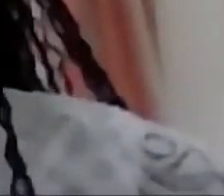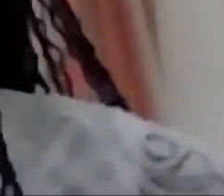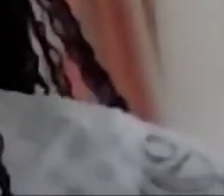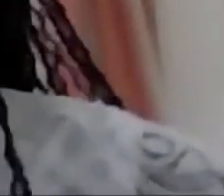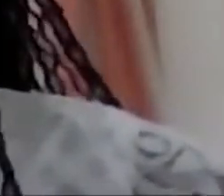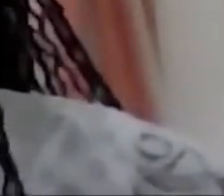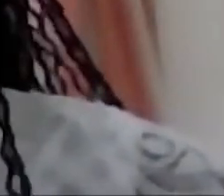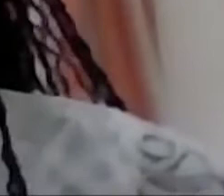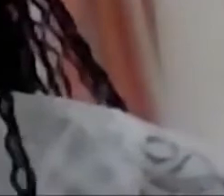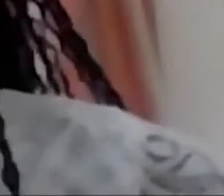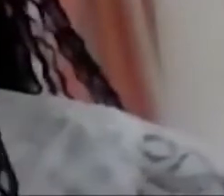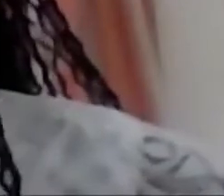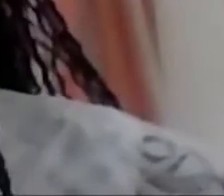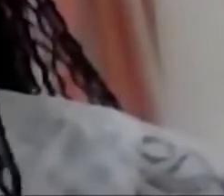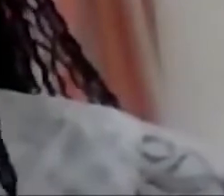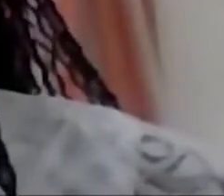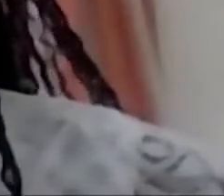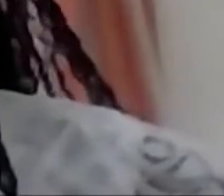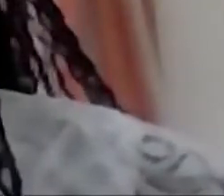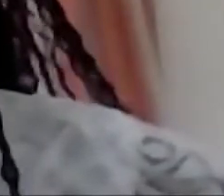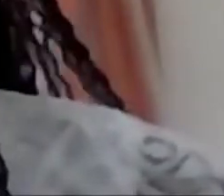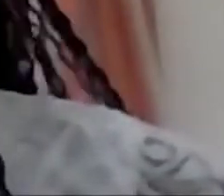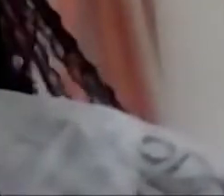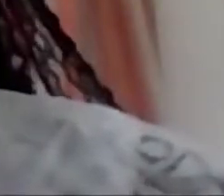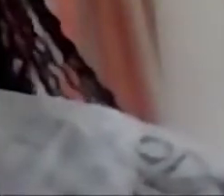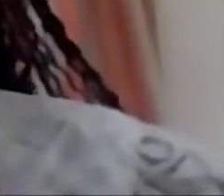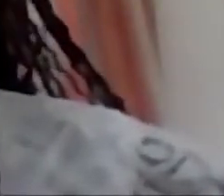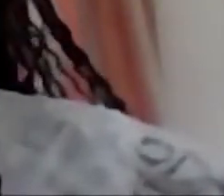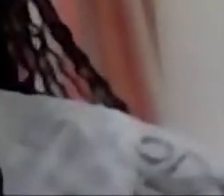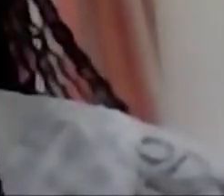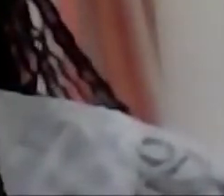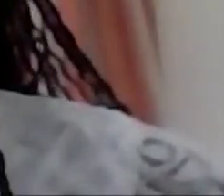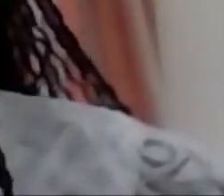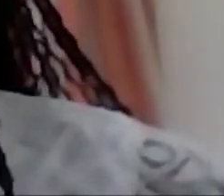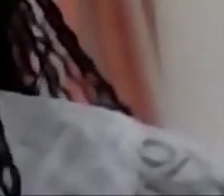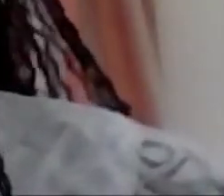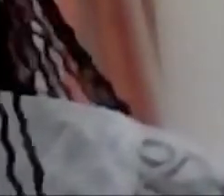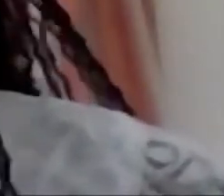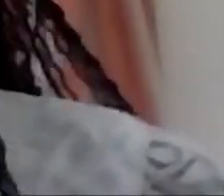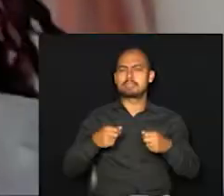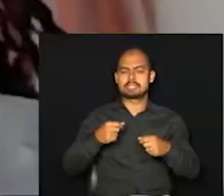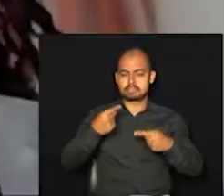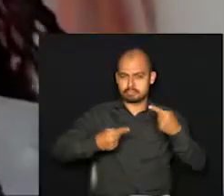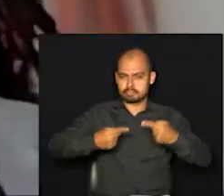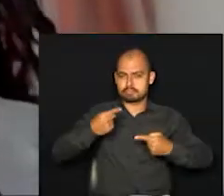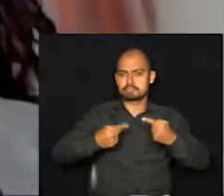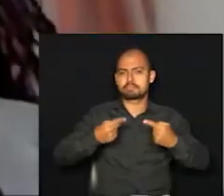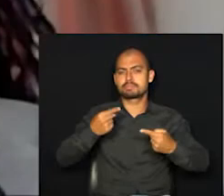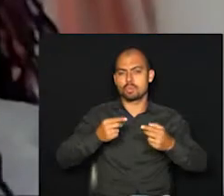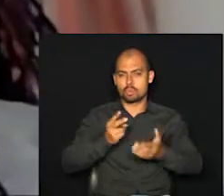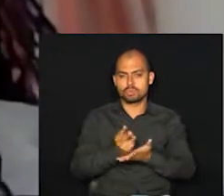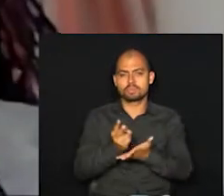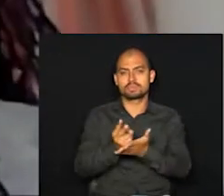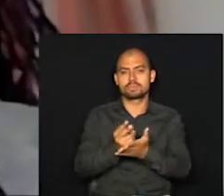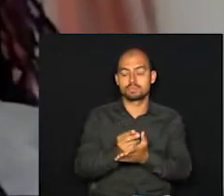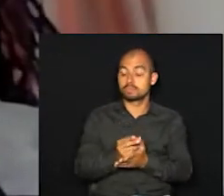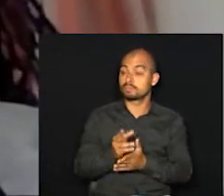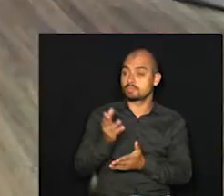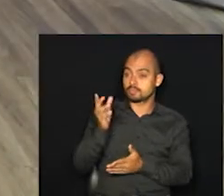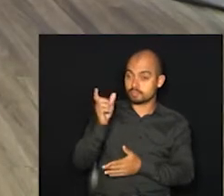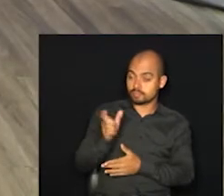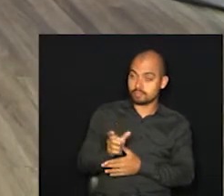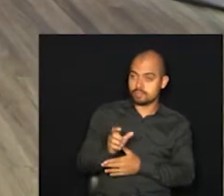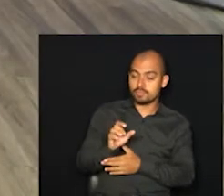sempre patinando no mesmo lugar, entendeu? Eu acho que o racismo estrutural é um tema que eu acho que tem que ser muito bem discutido. Elizabeth, este ano